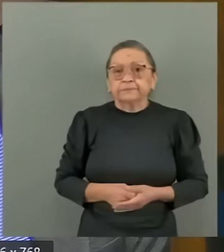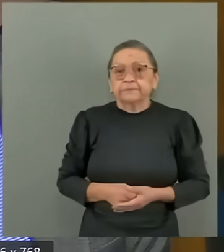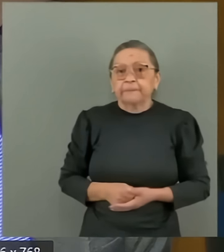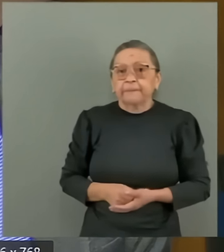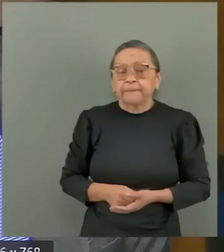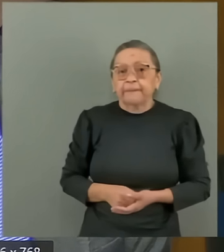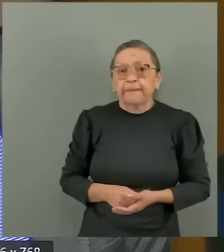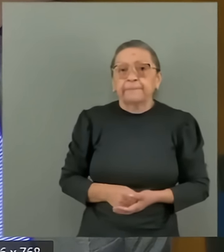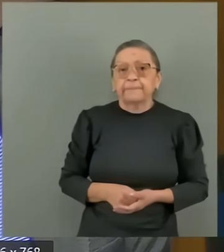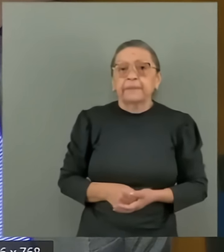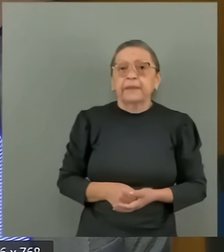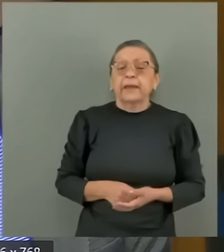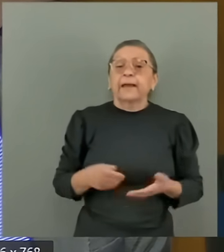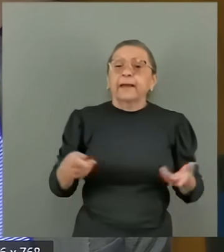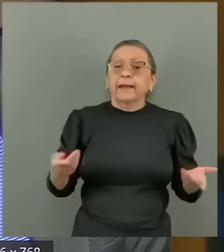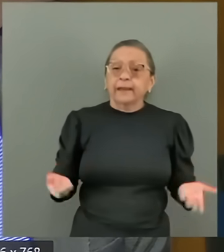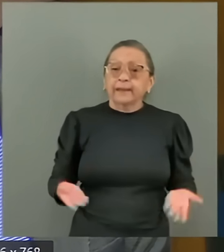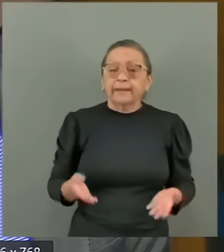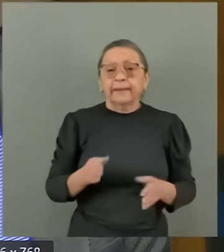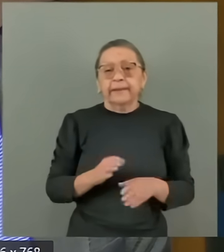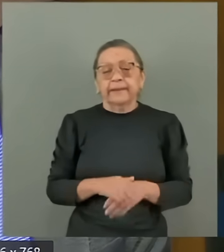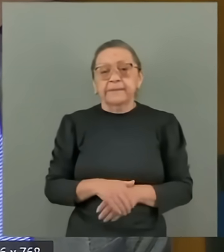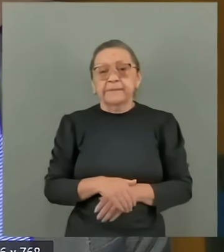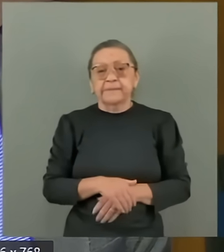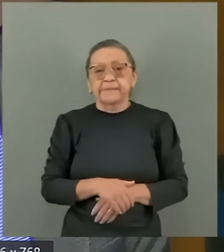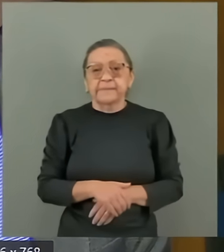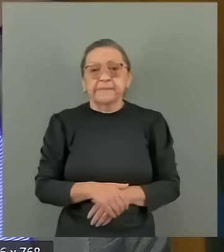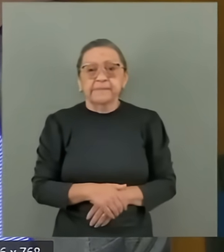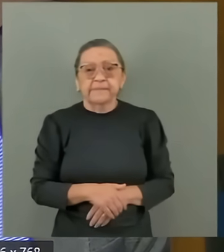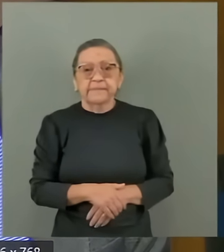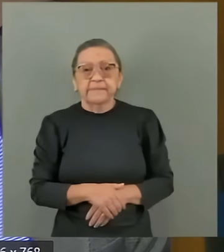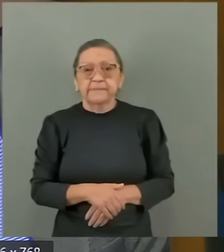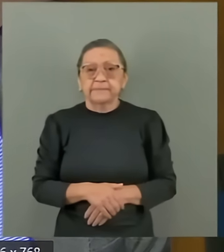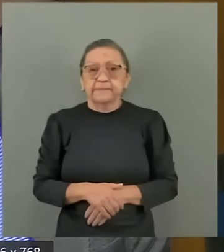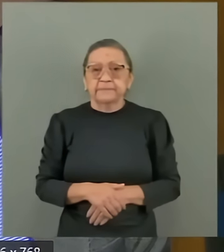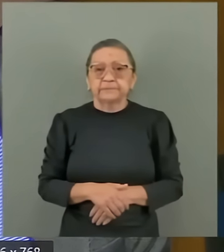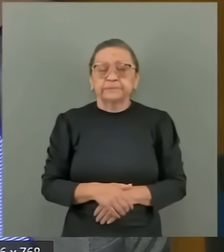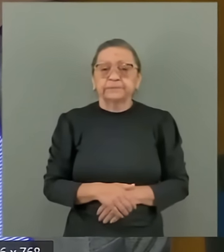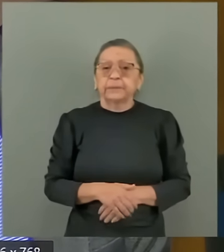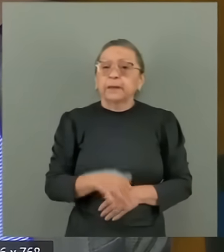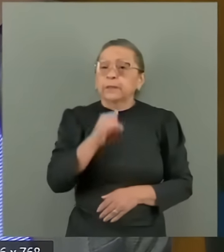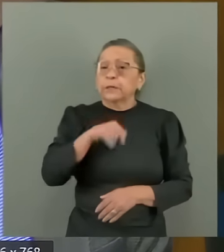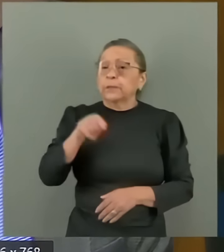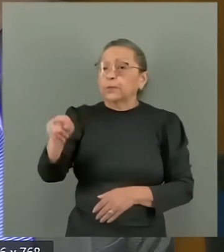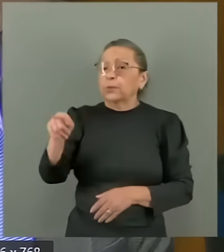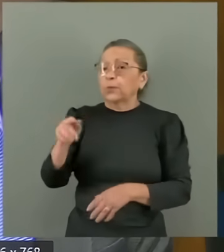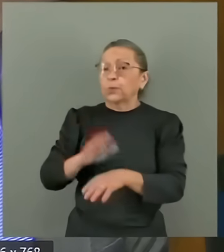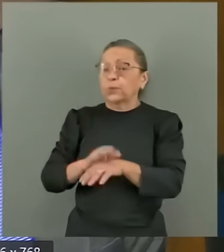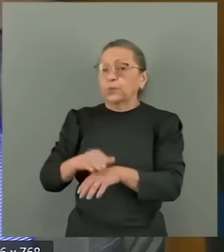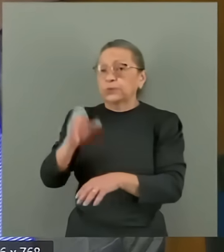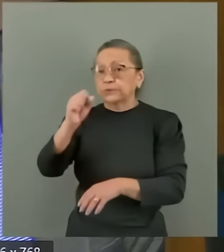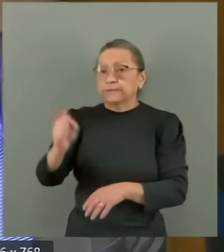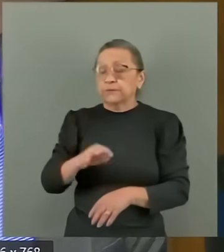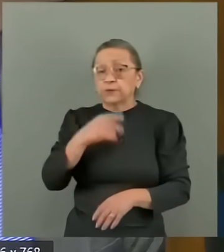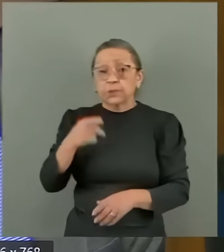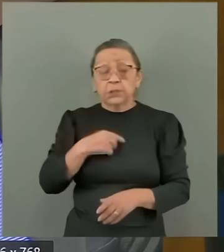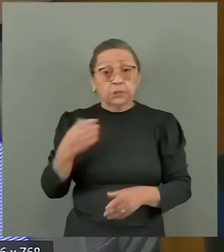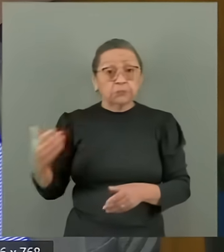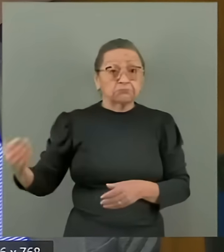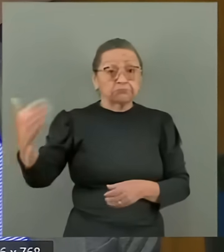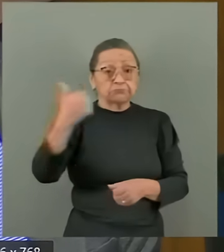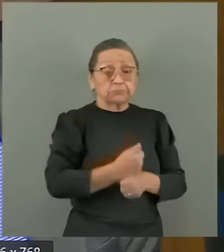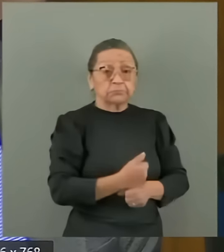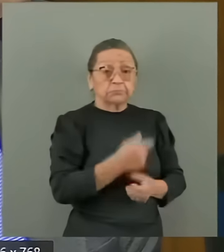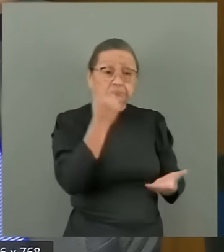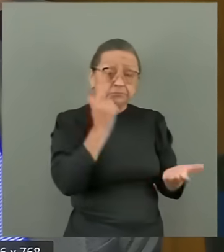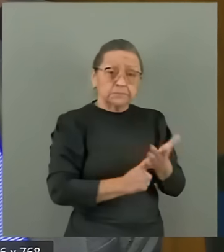Nós estamos encontrando aqui, por exemplo, o senhor Stefanuto falou para nós aqui que entrou com a missão principal de